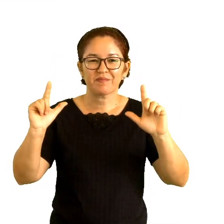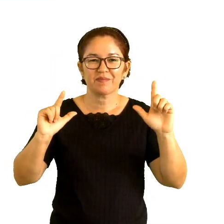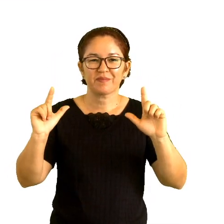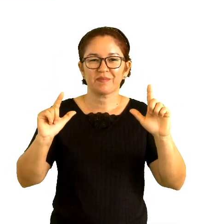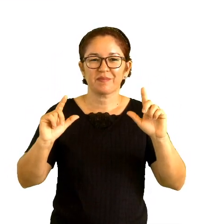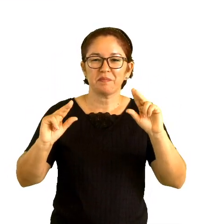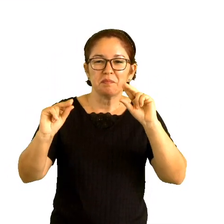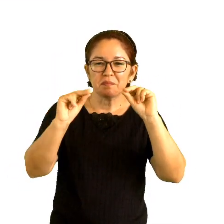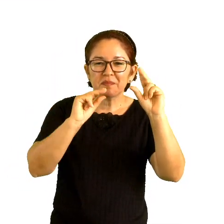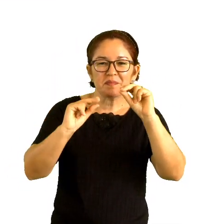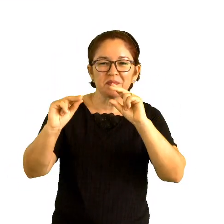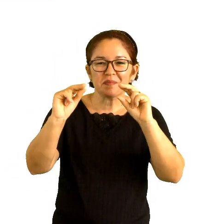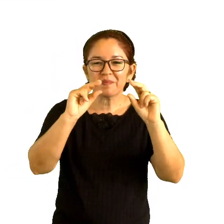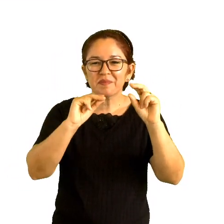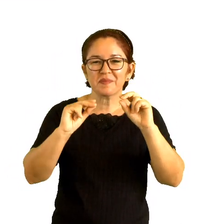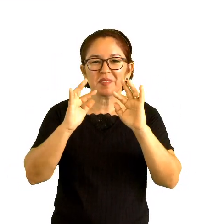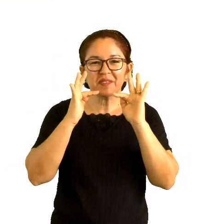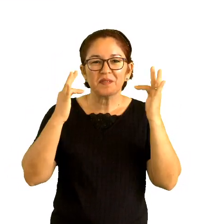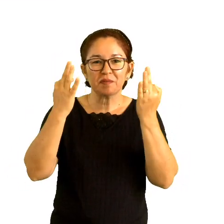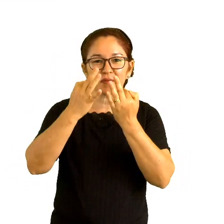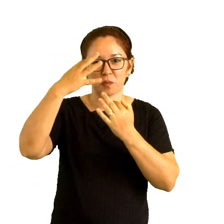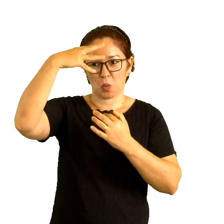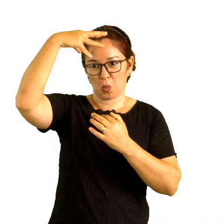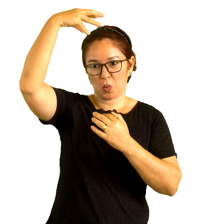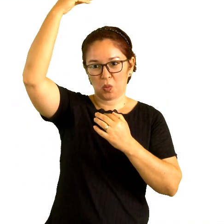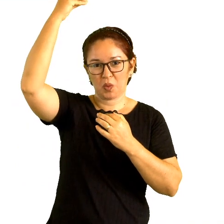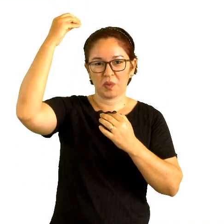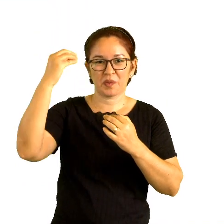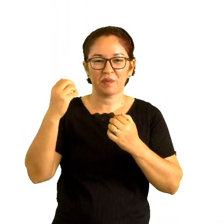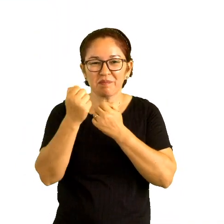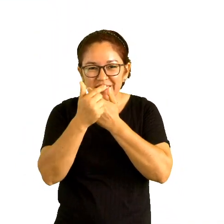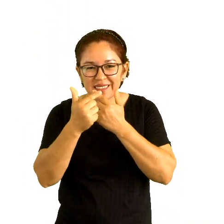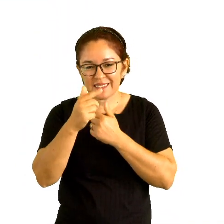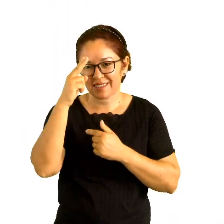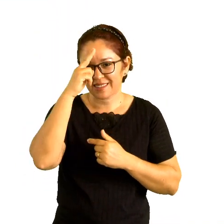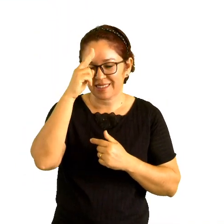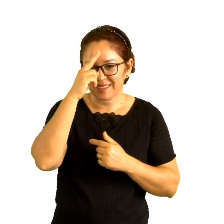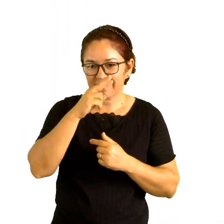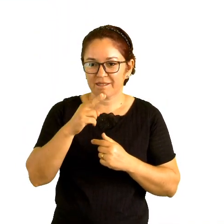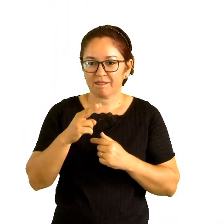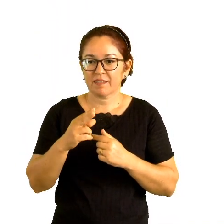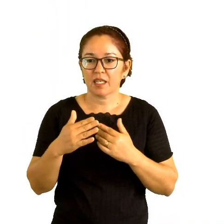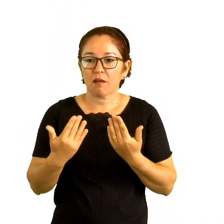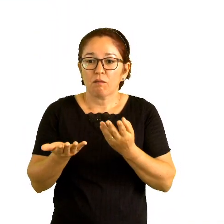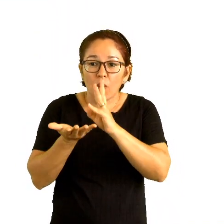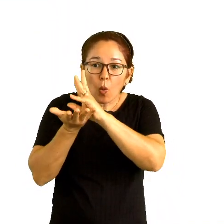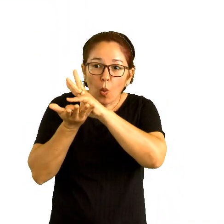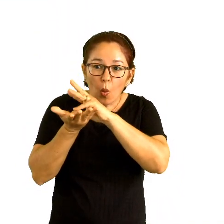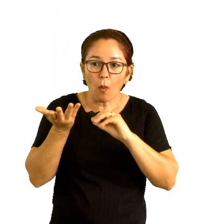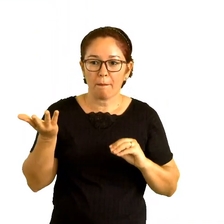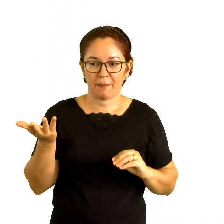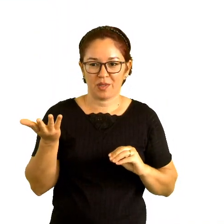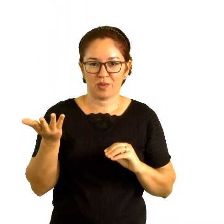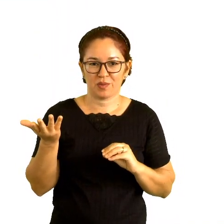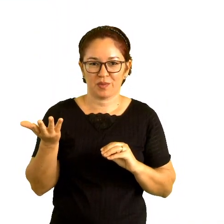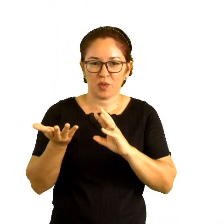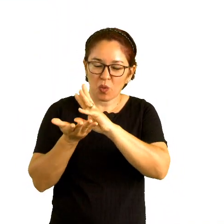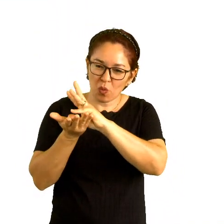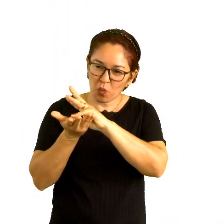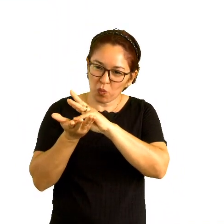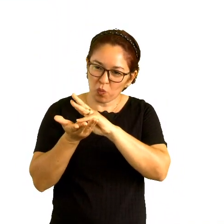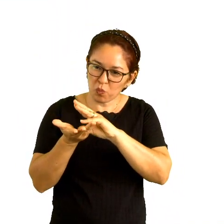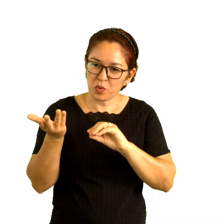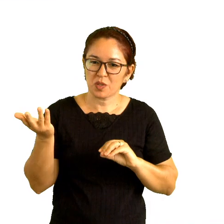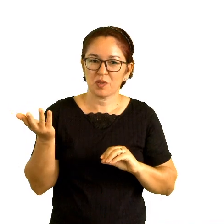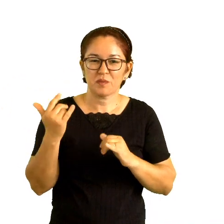deles aí, remetendo à pintura original de Salvador Dalí. Vamos